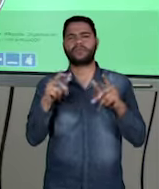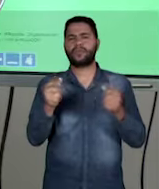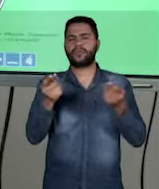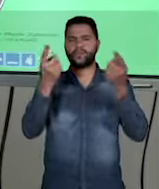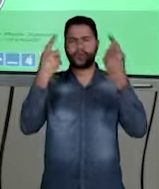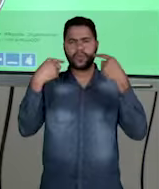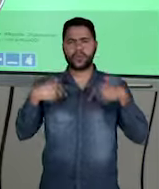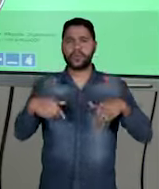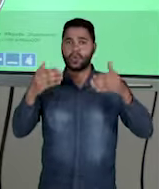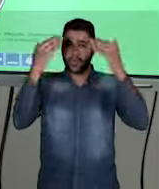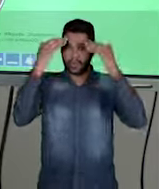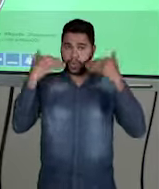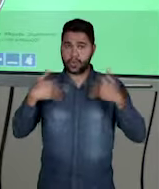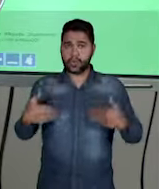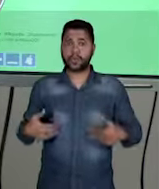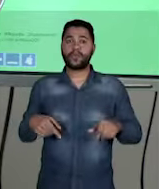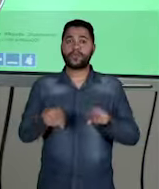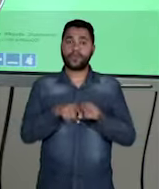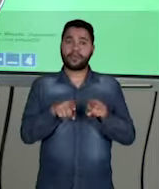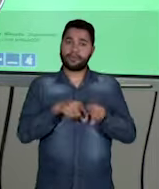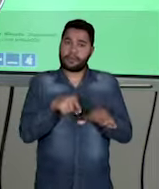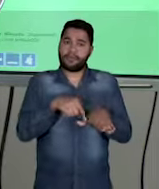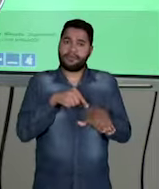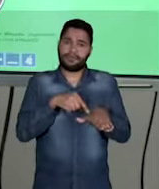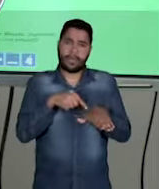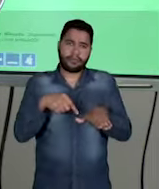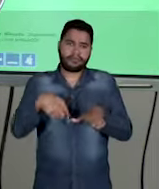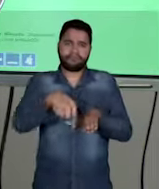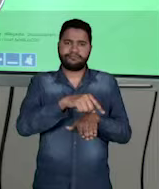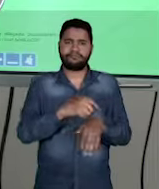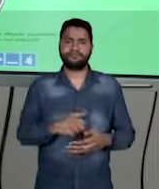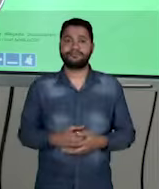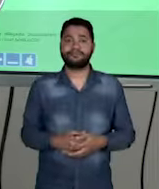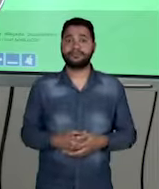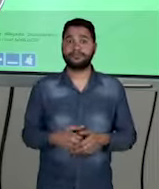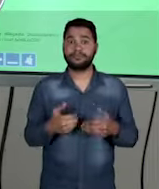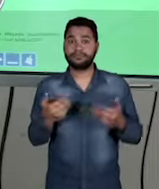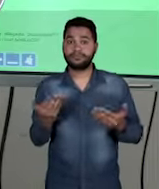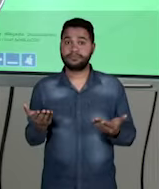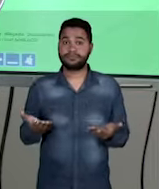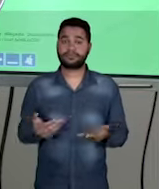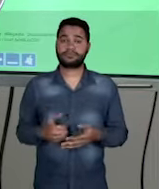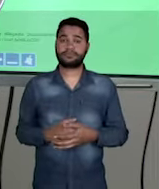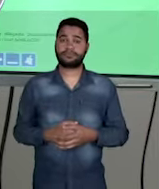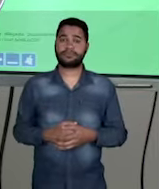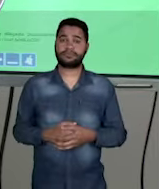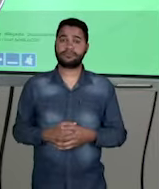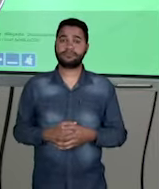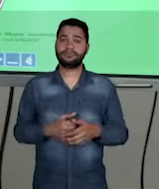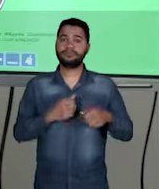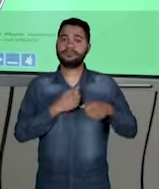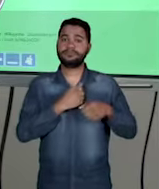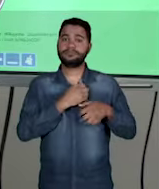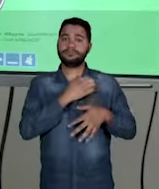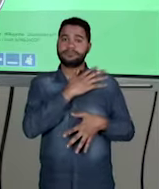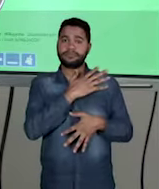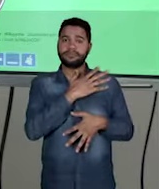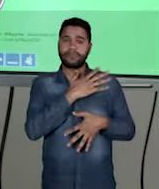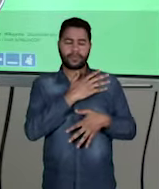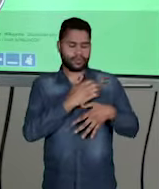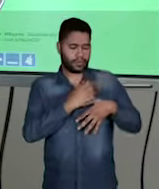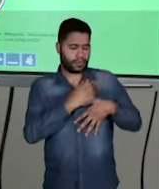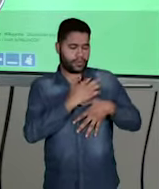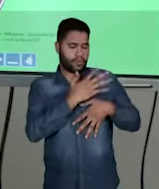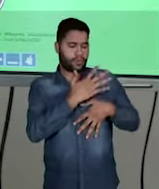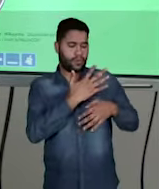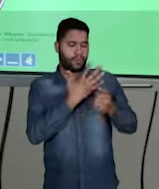corpo, inclusive lá no dedão do seu pé. Chegou lá, essa artéria, ela vai se ramificar,